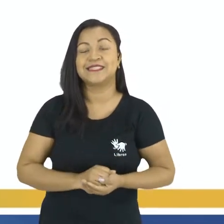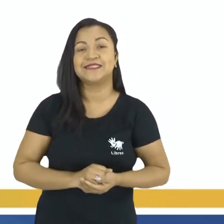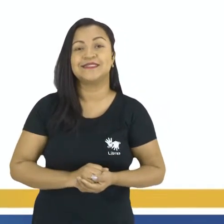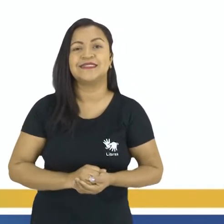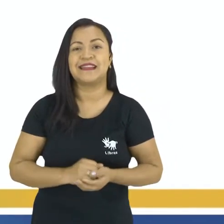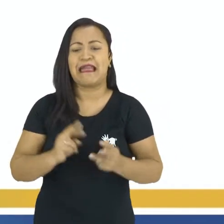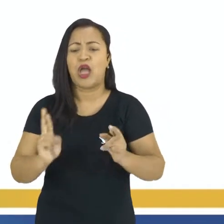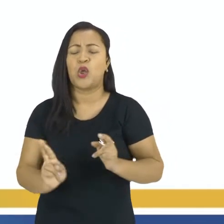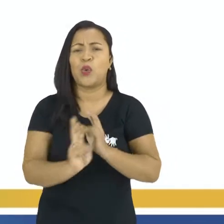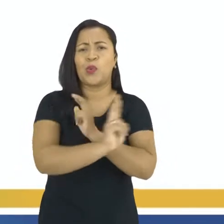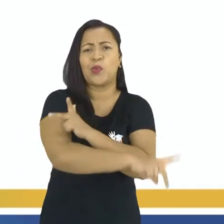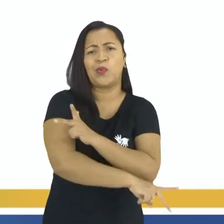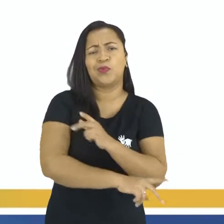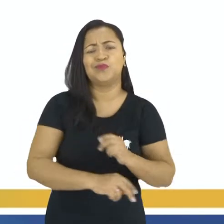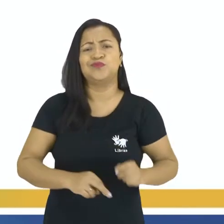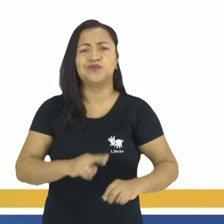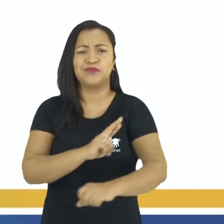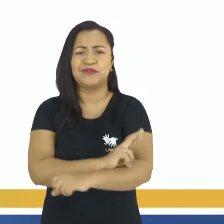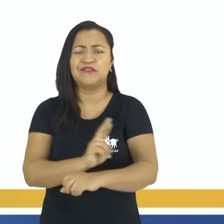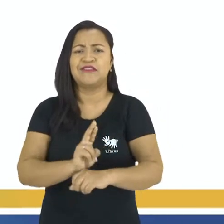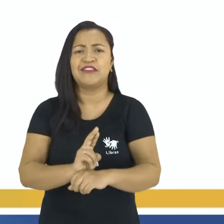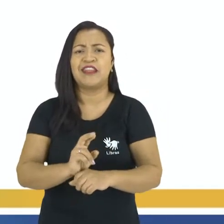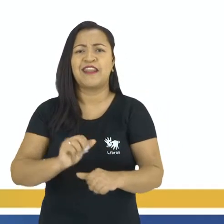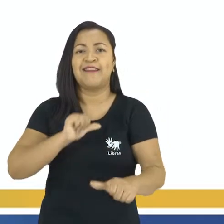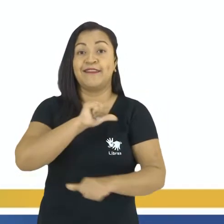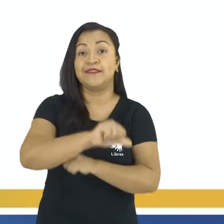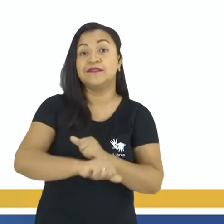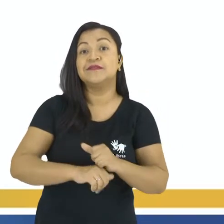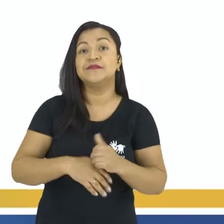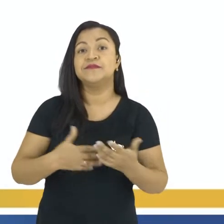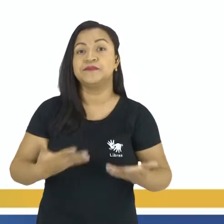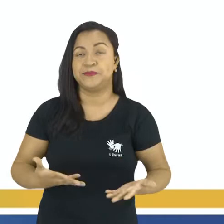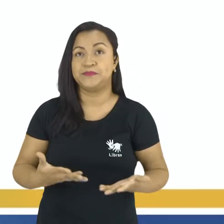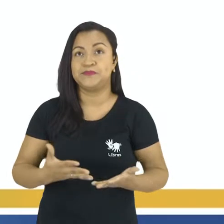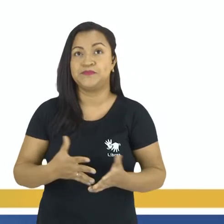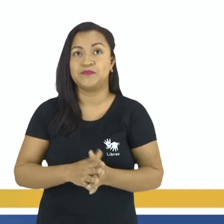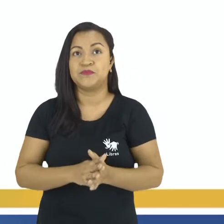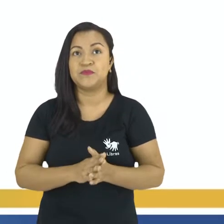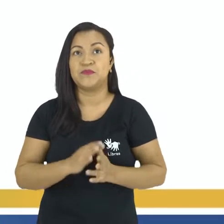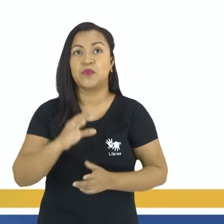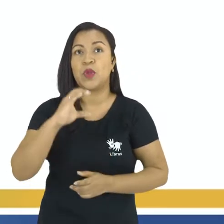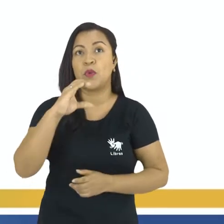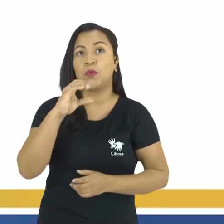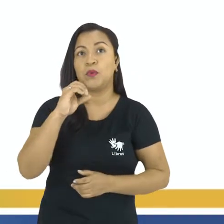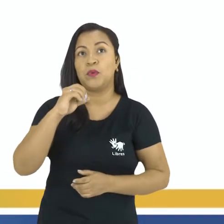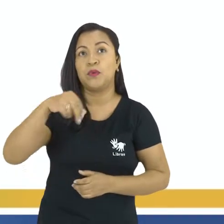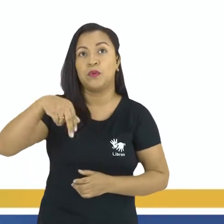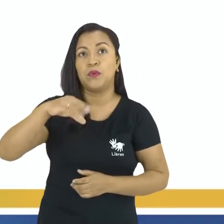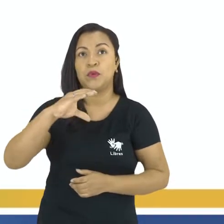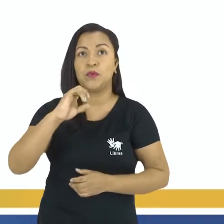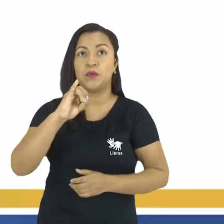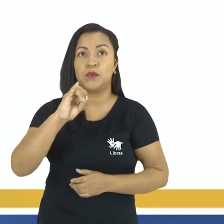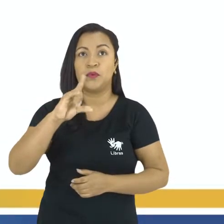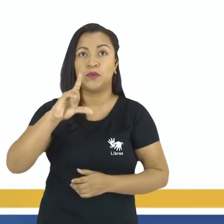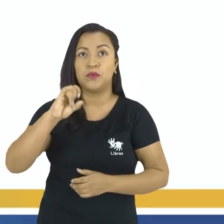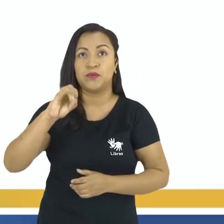Contra-Reforma e Intolerância Religiosa. De olho na telinha. O Concílio de Trento, realizado